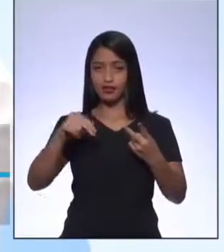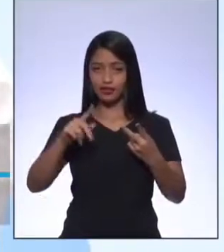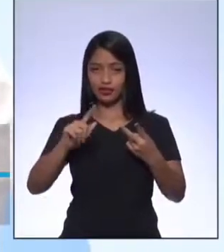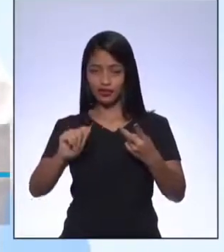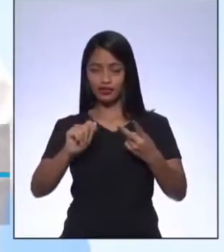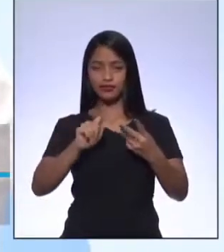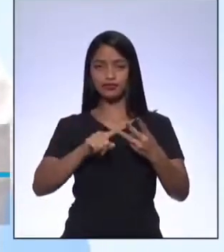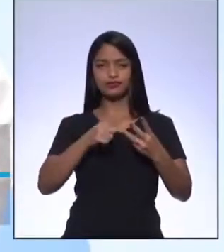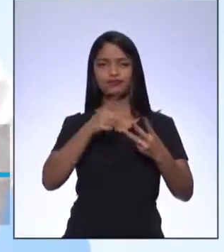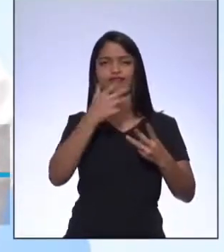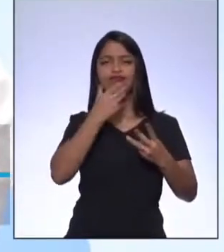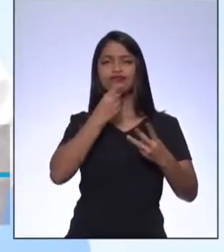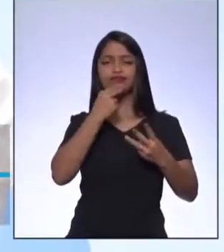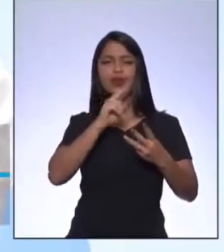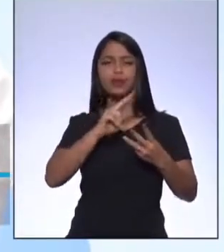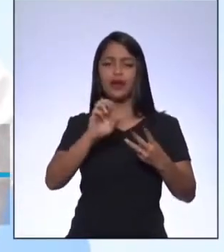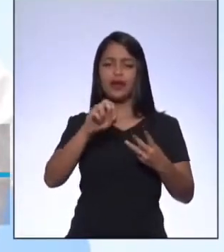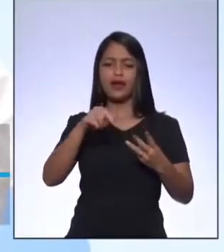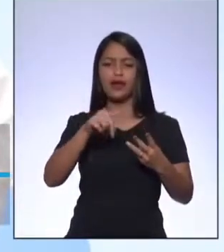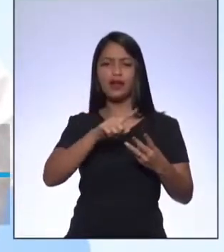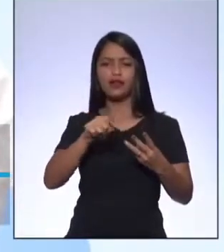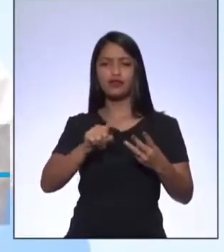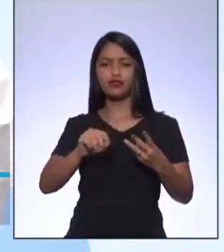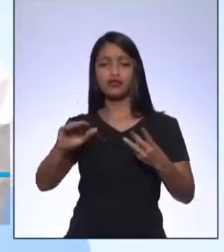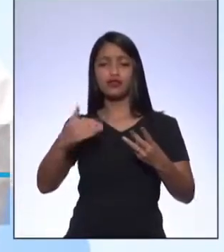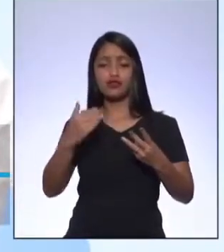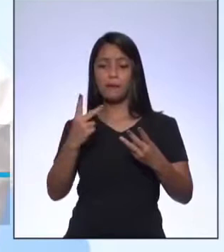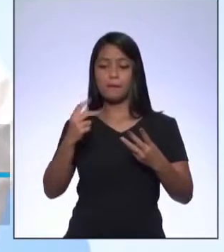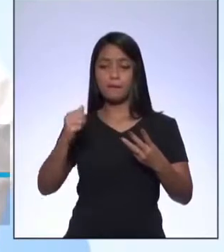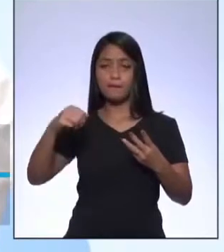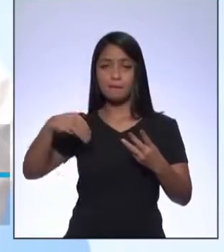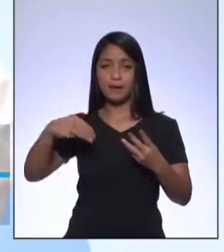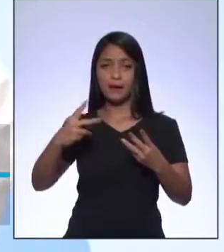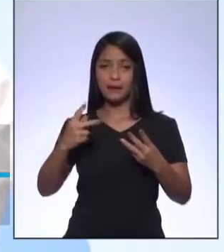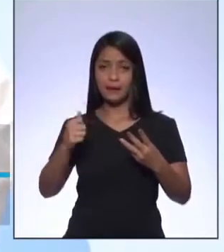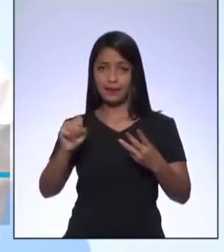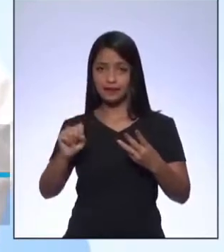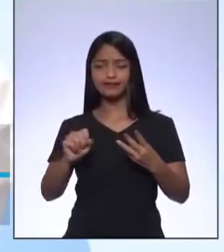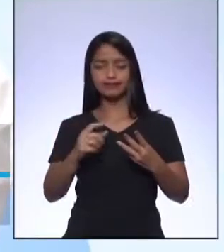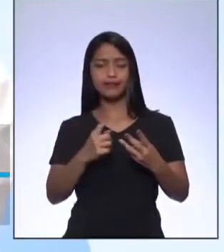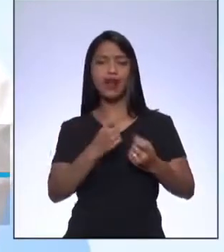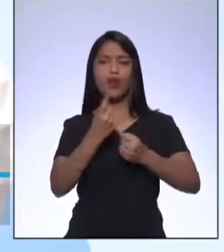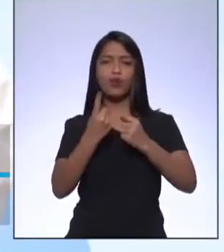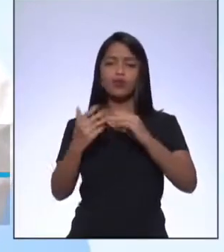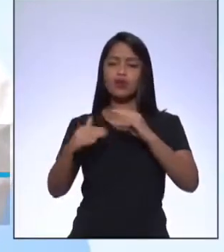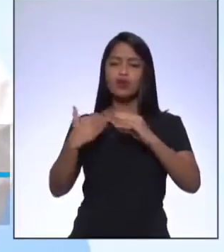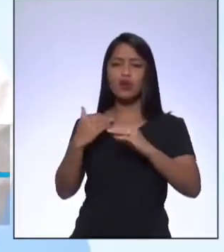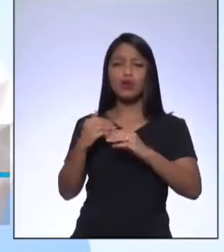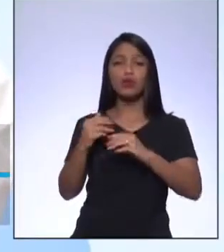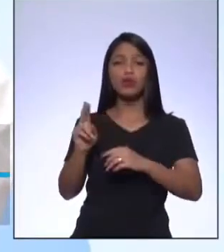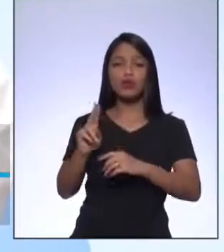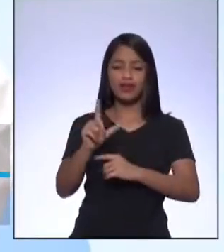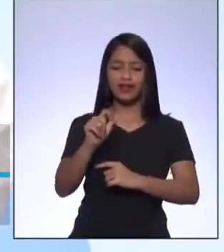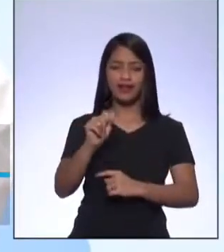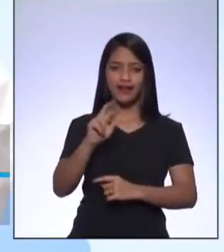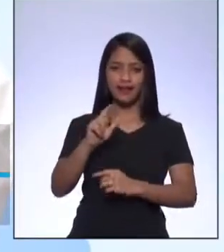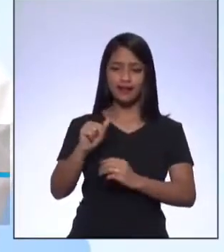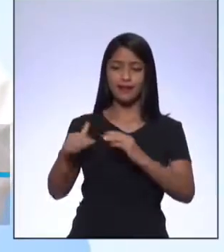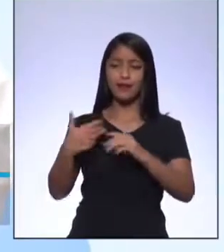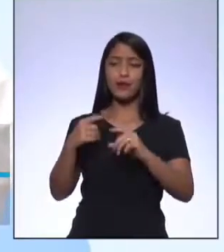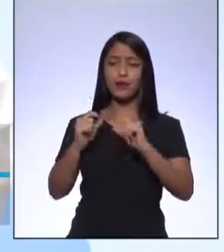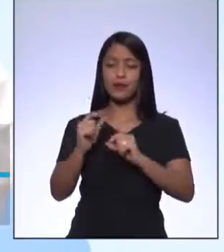Edjoel. Muito bem. Alguns colocaram aqui Pantanal, a Lara Rocha escreveu muito